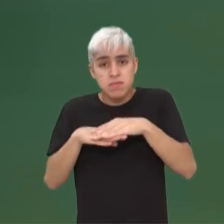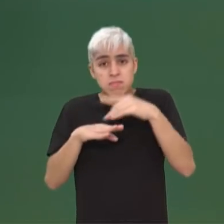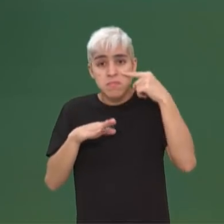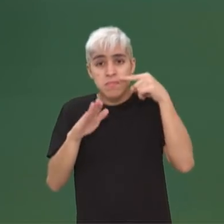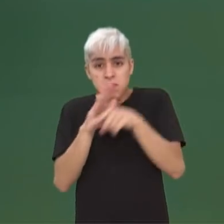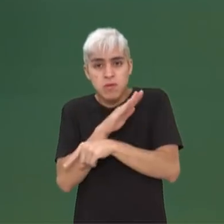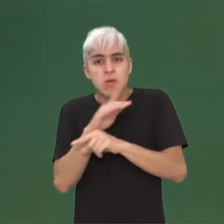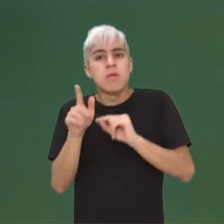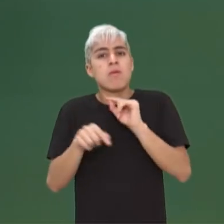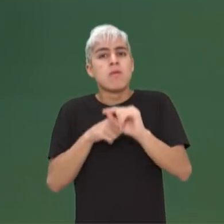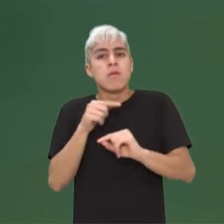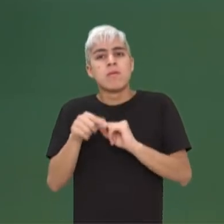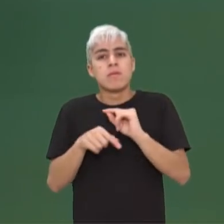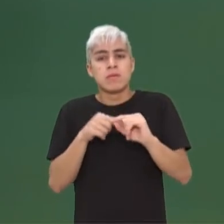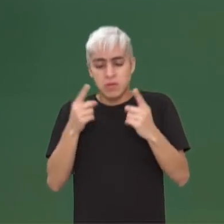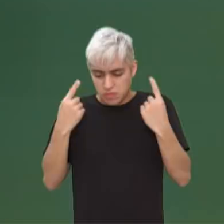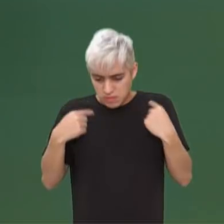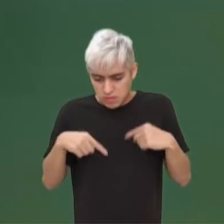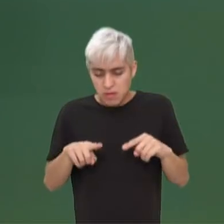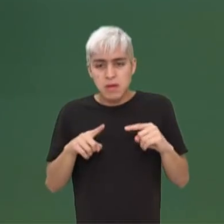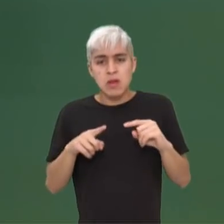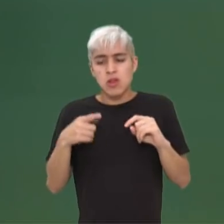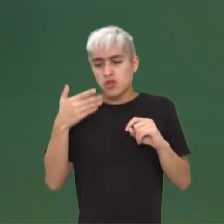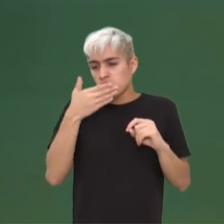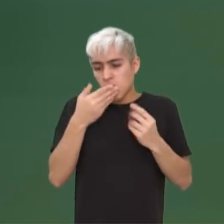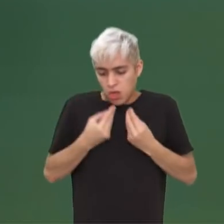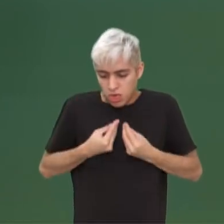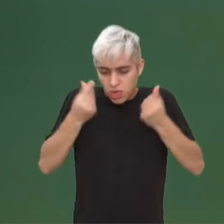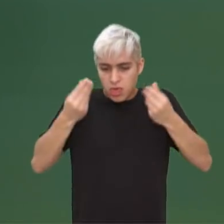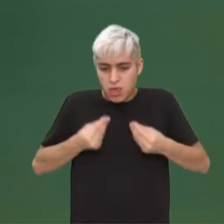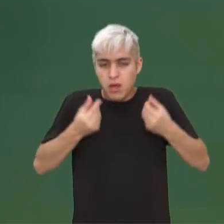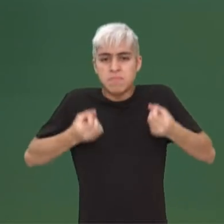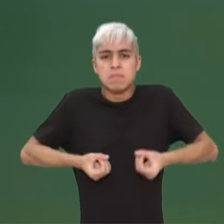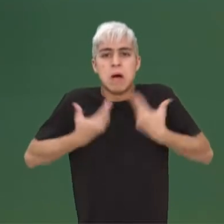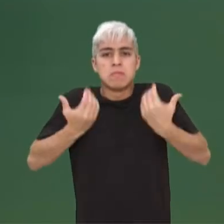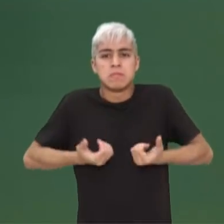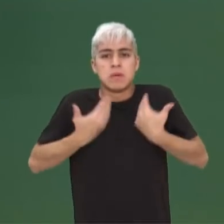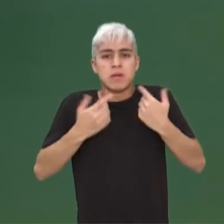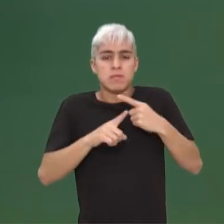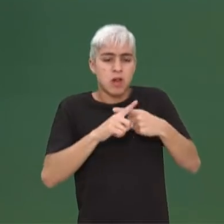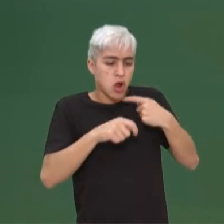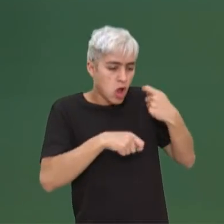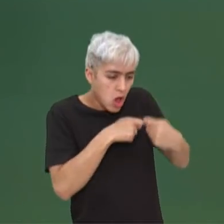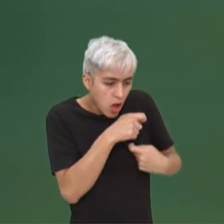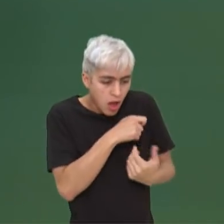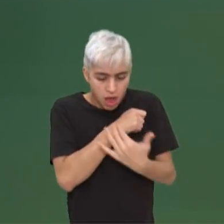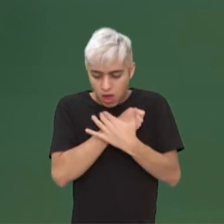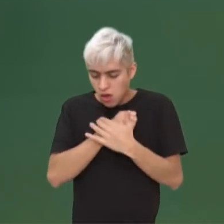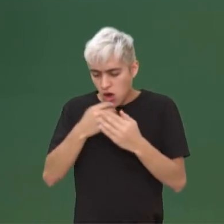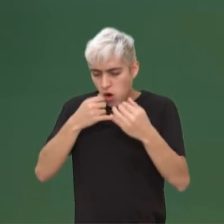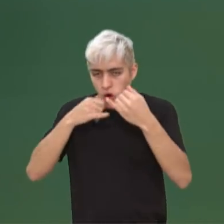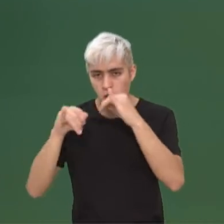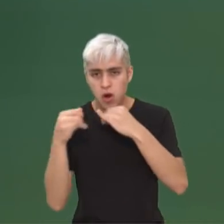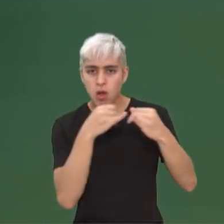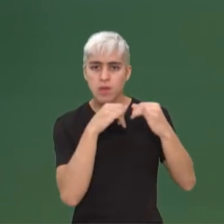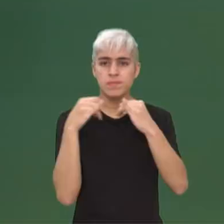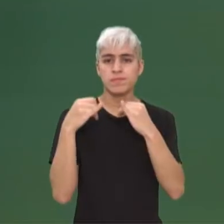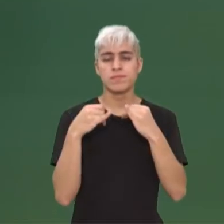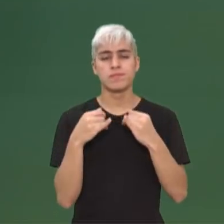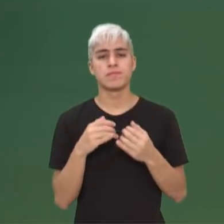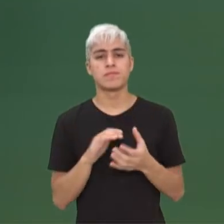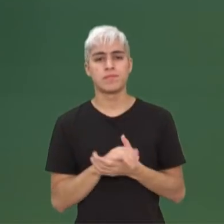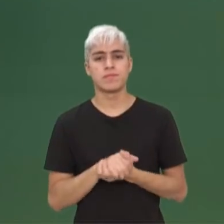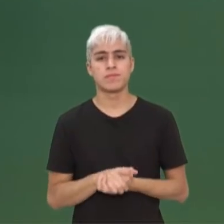vai ser ali a queima de carboidratos referentes ali a alguns alimentos assim com base ali que são utilizados ali por